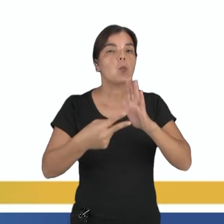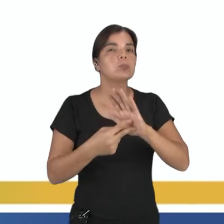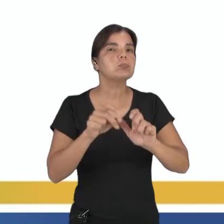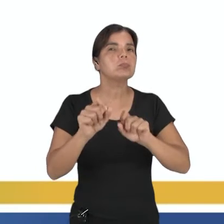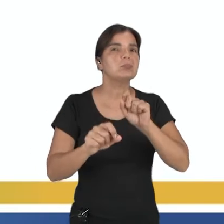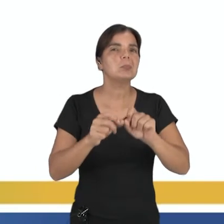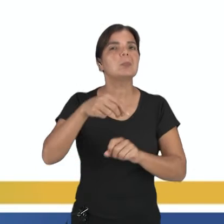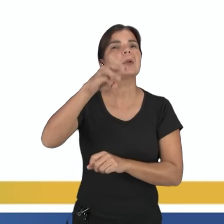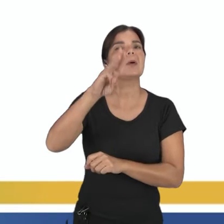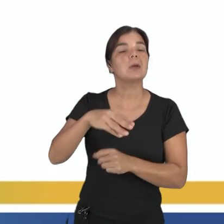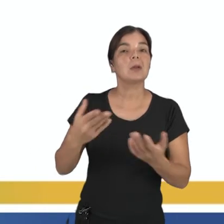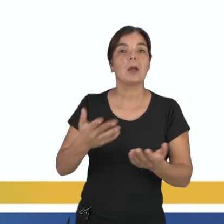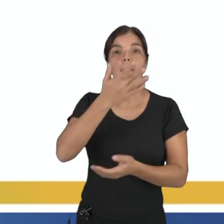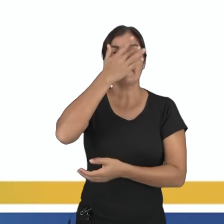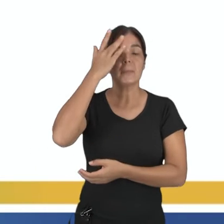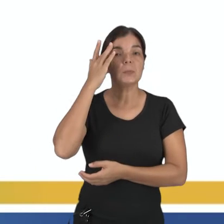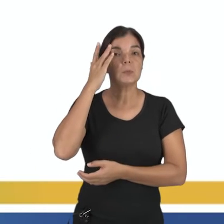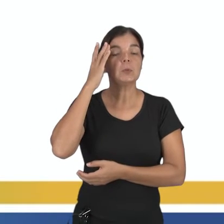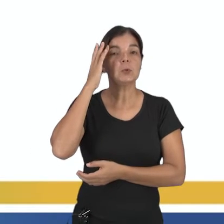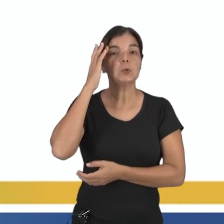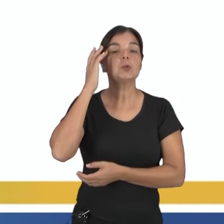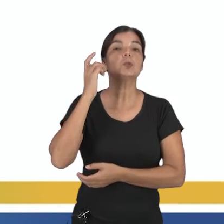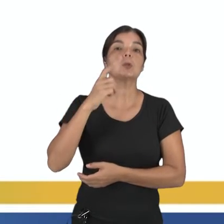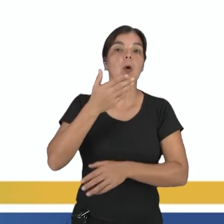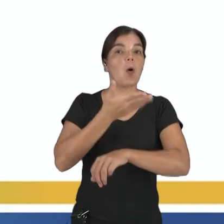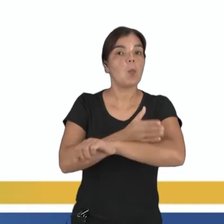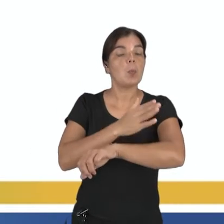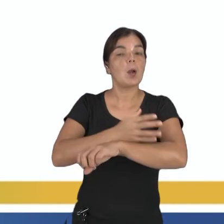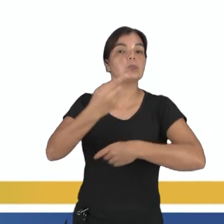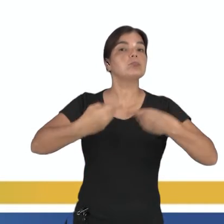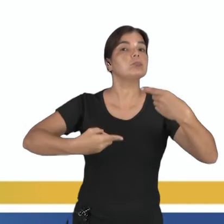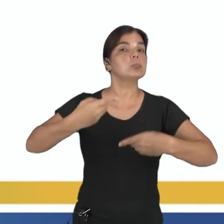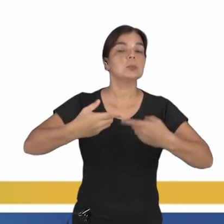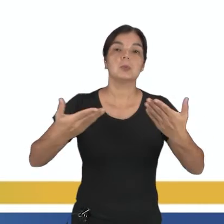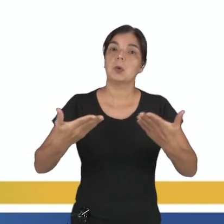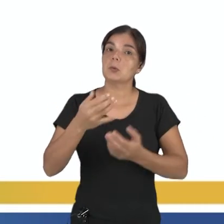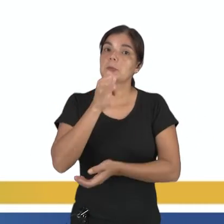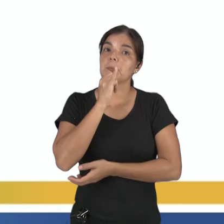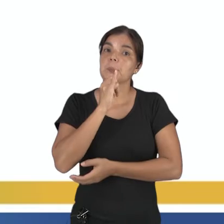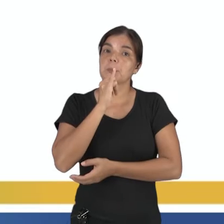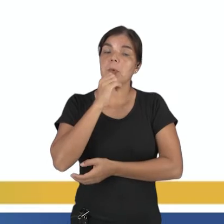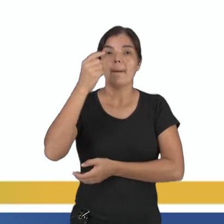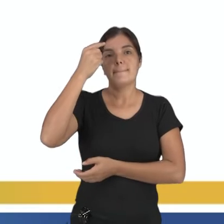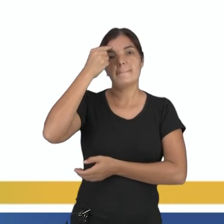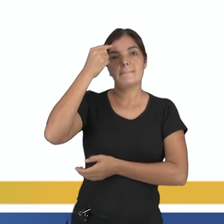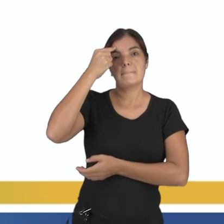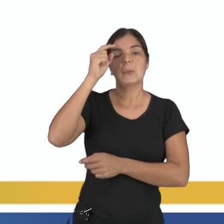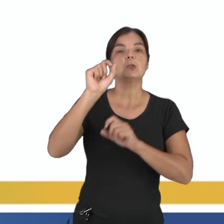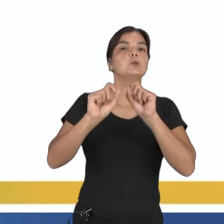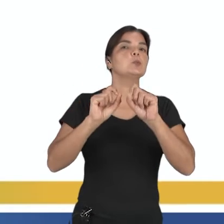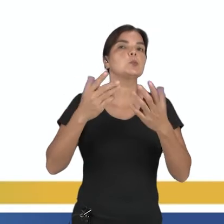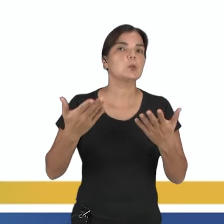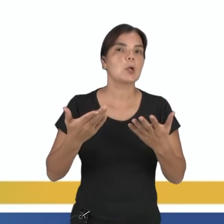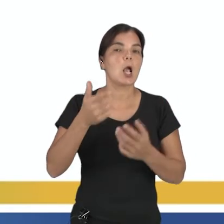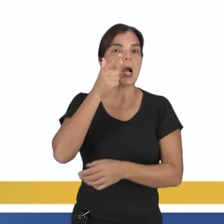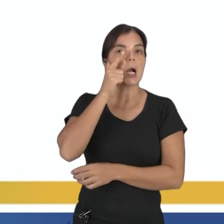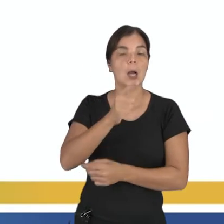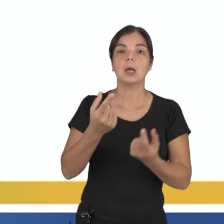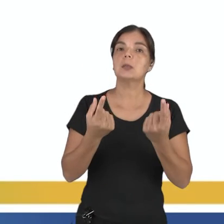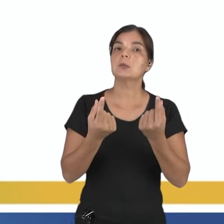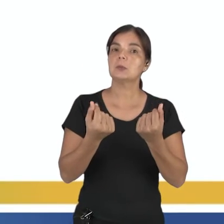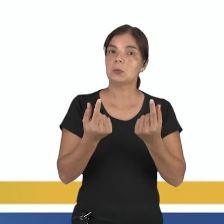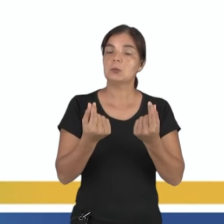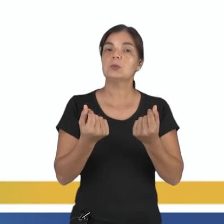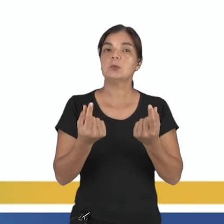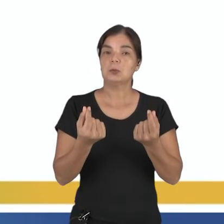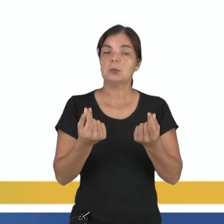serve muito para quem? Para aqueles que praticam a política hoje, por exemplo, que pensa que ganhar